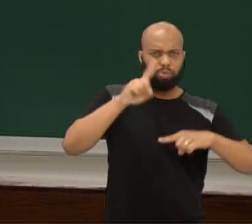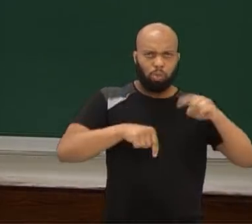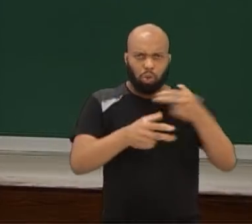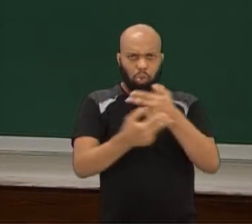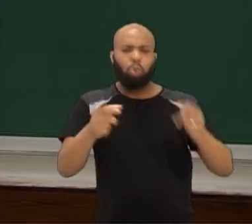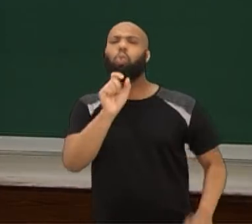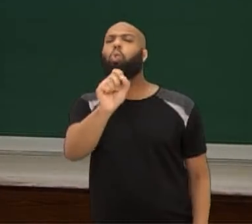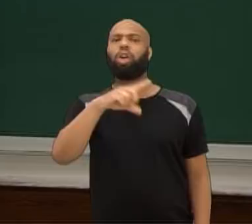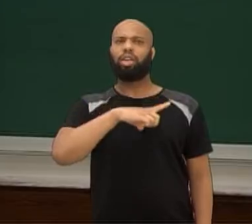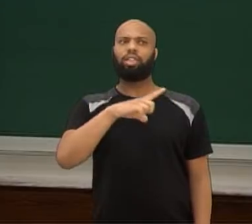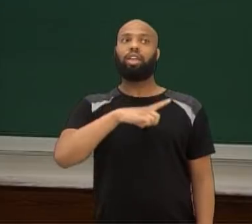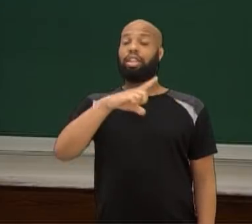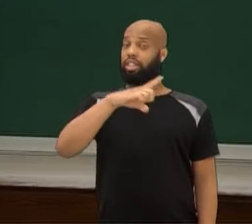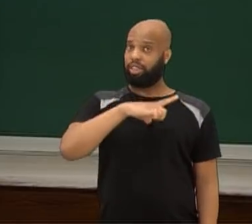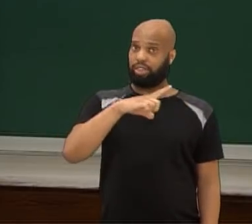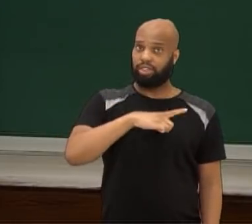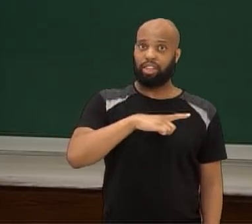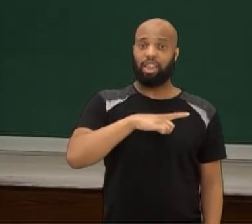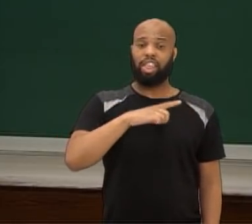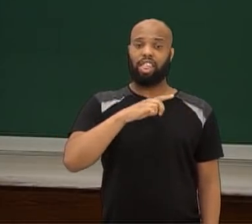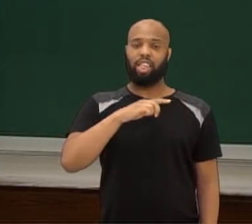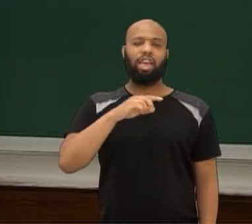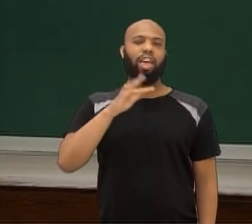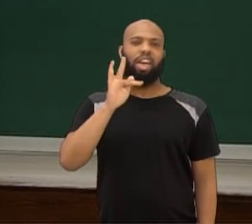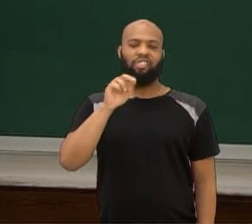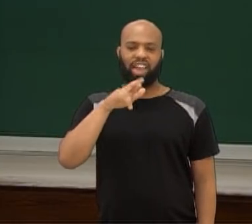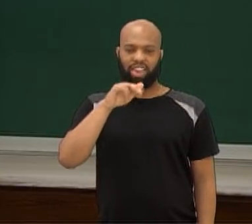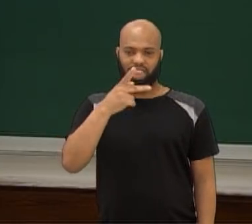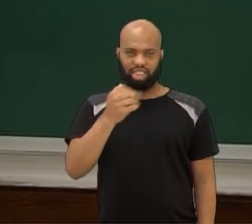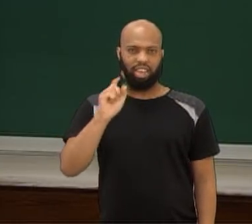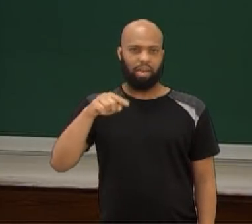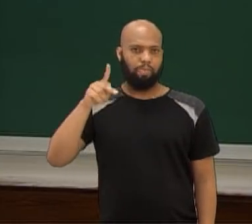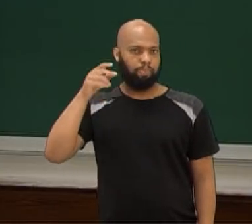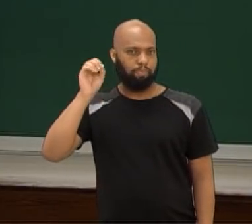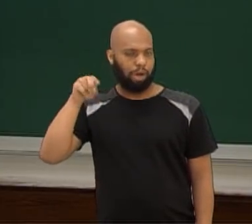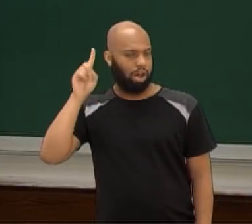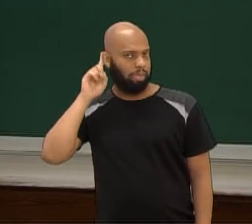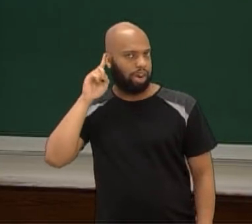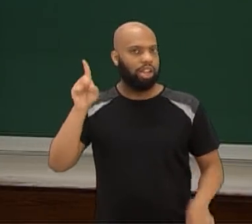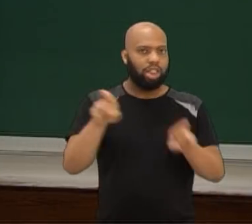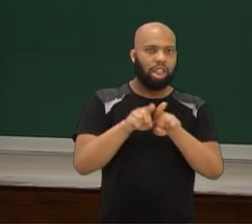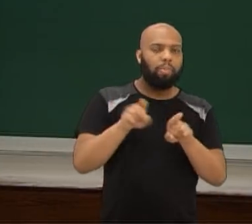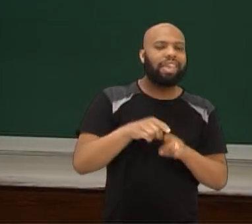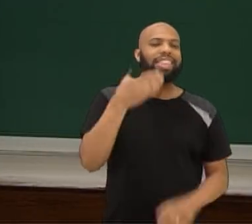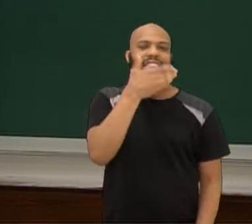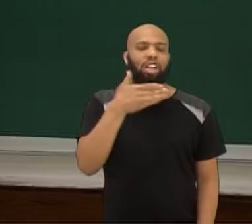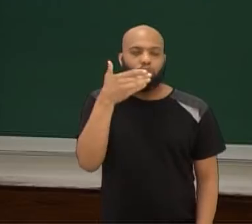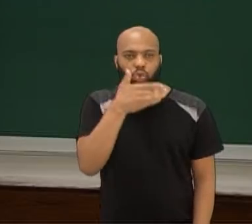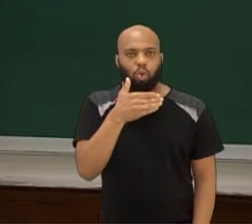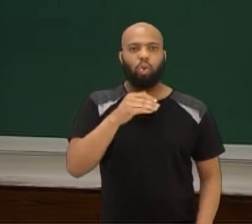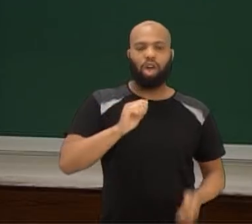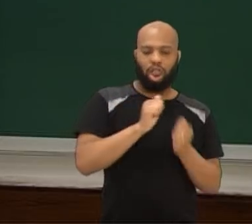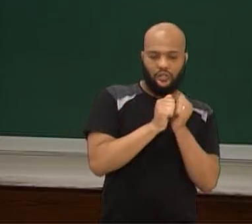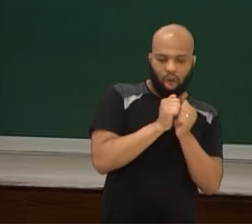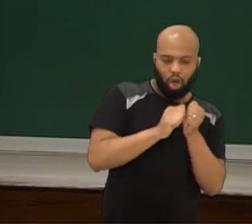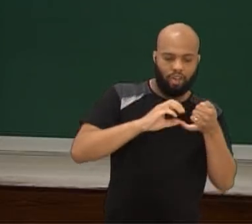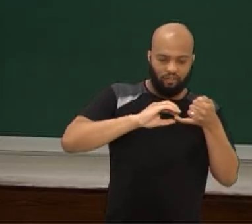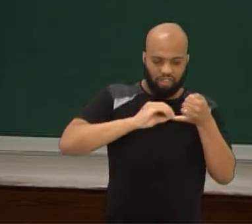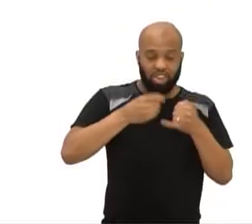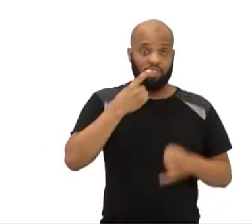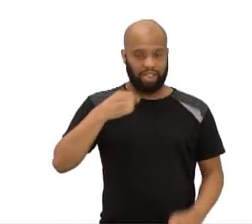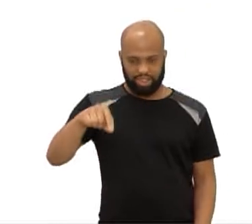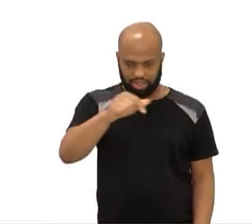produtos? Então vamos lá. Nós temos a farinha, o açúcar, o arroz, o feijão e o sal. Olha